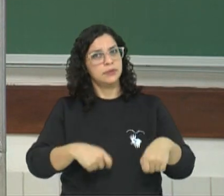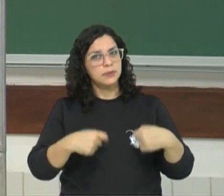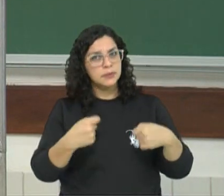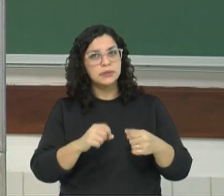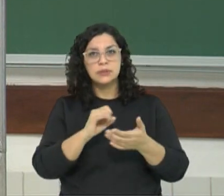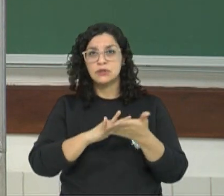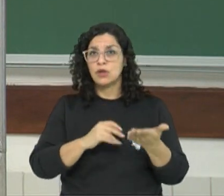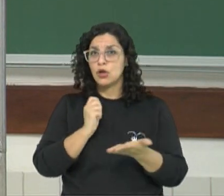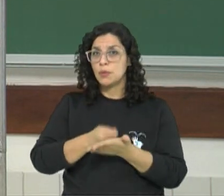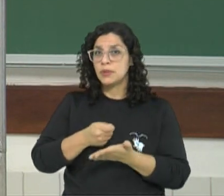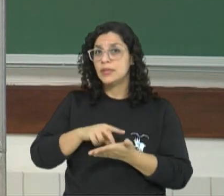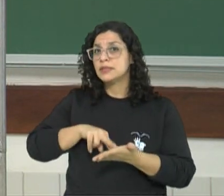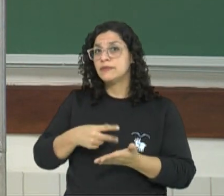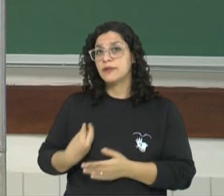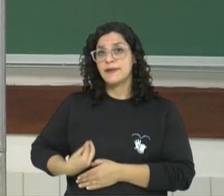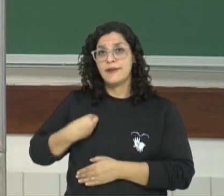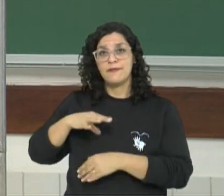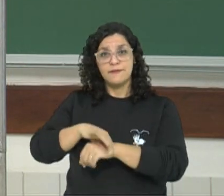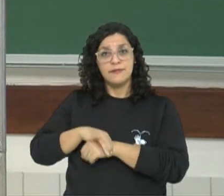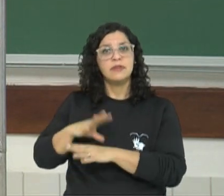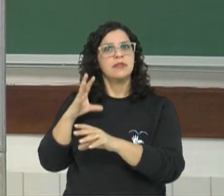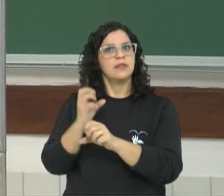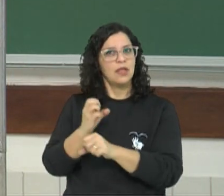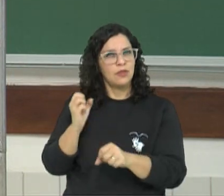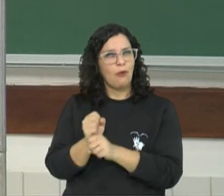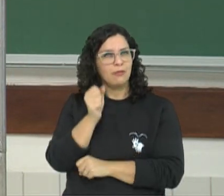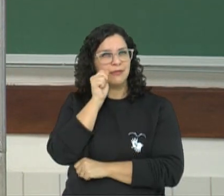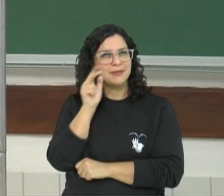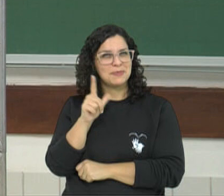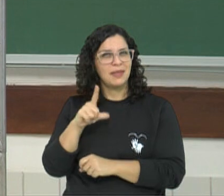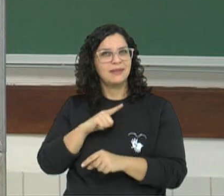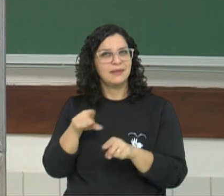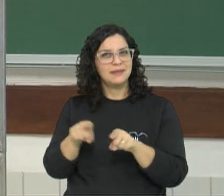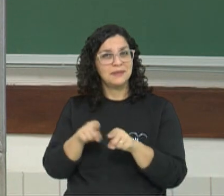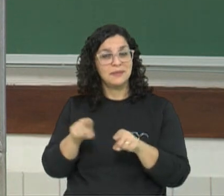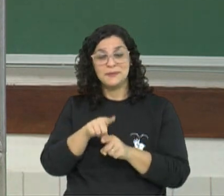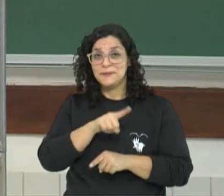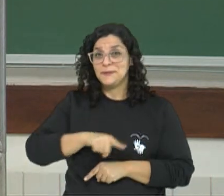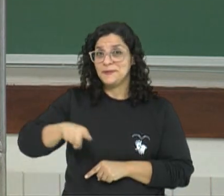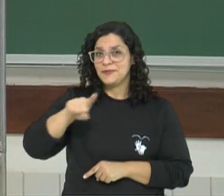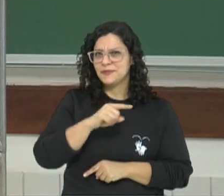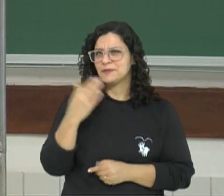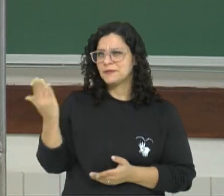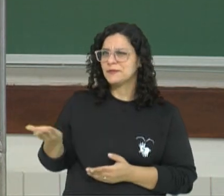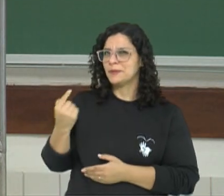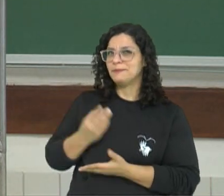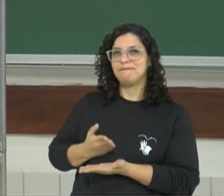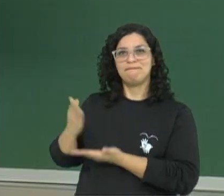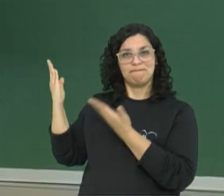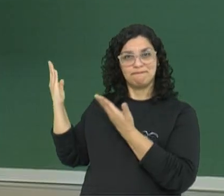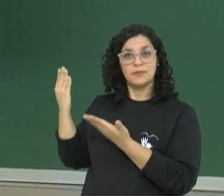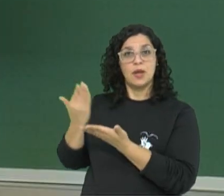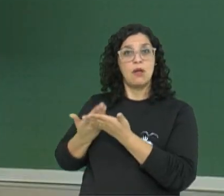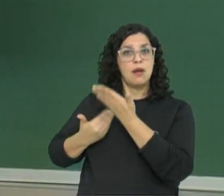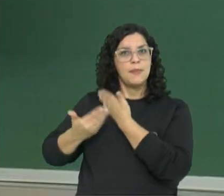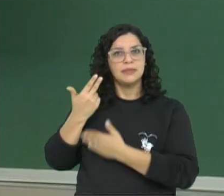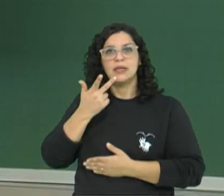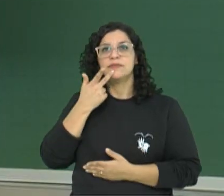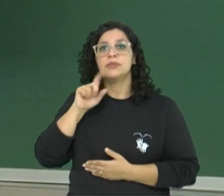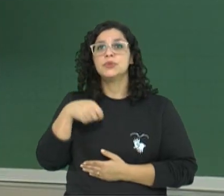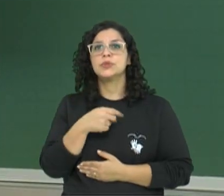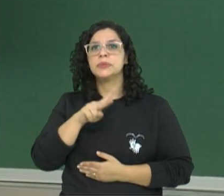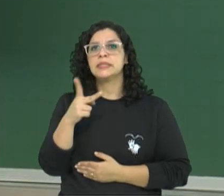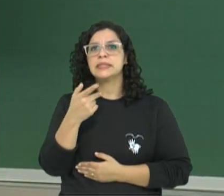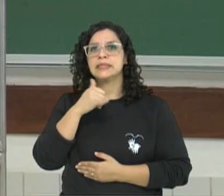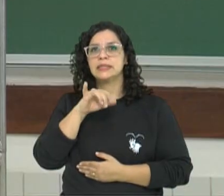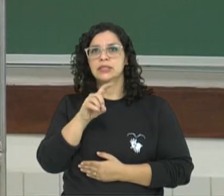atividades obrigatórias garantem sua frequência além da sua notinha esperta. Meus queridos, então vamos lá, né? Na aula anterior nós falamos sobre hidrostática.